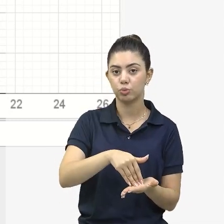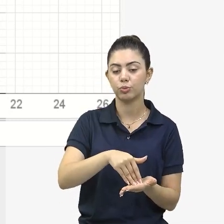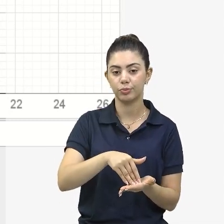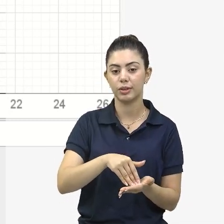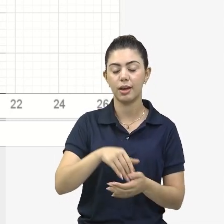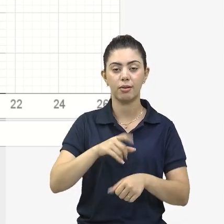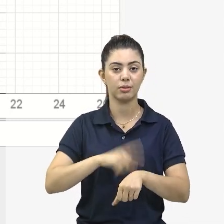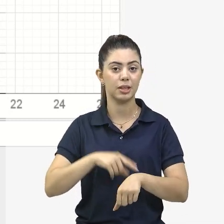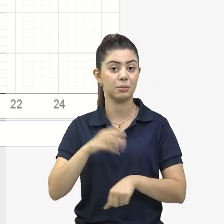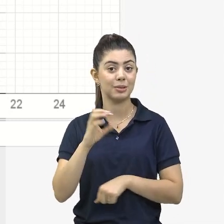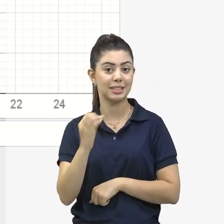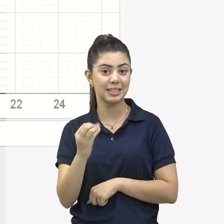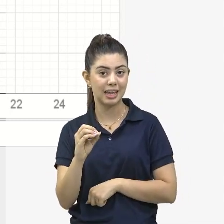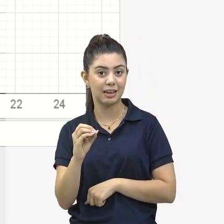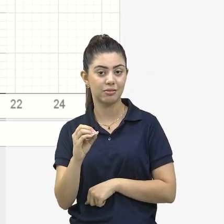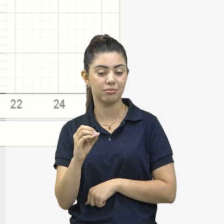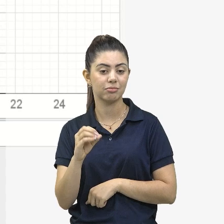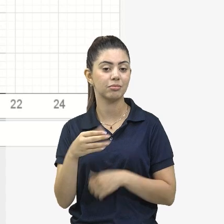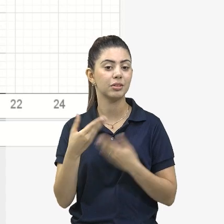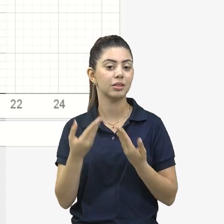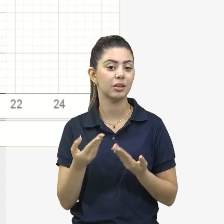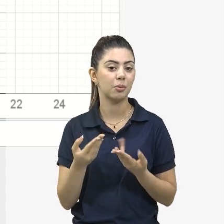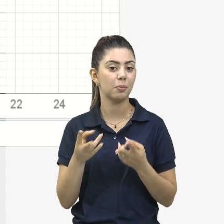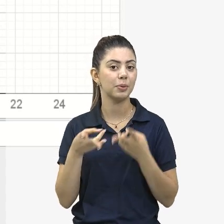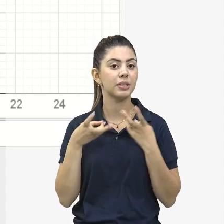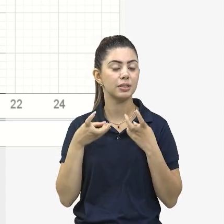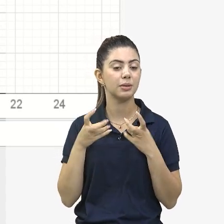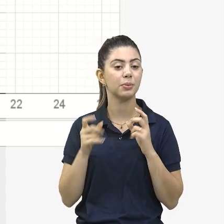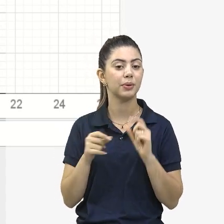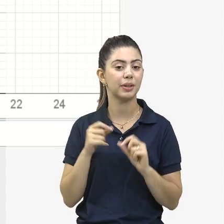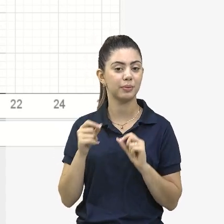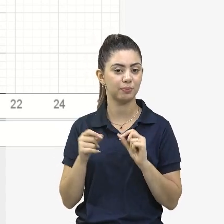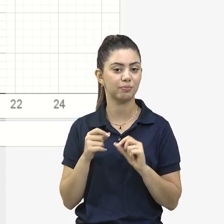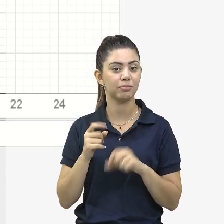tempo zero, né, aqui,